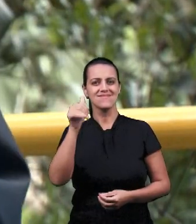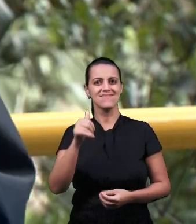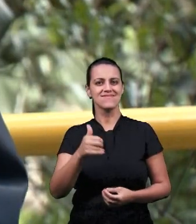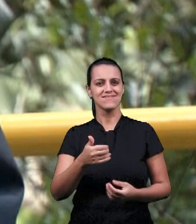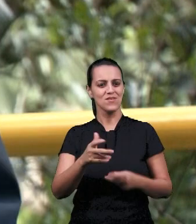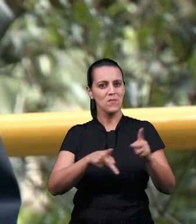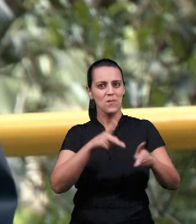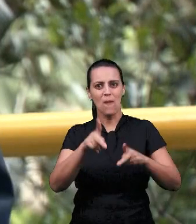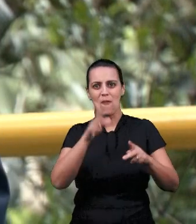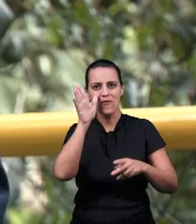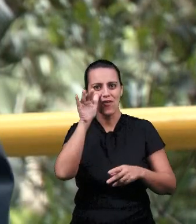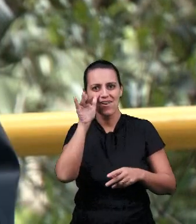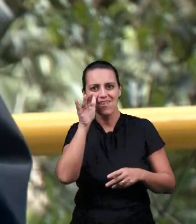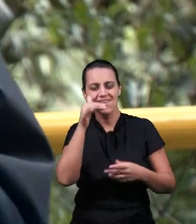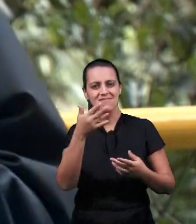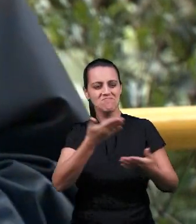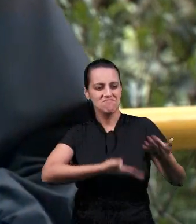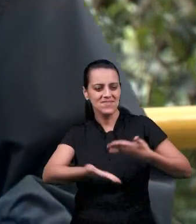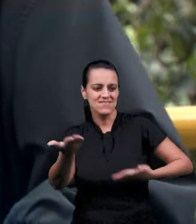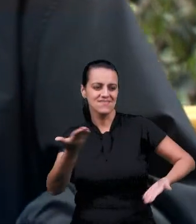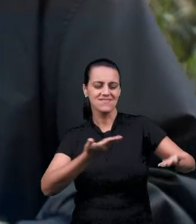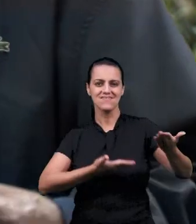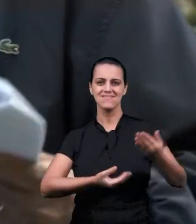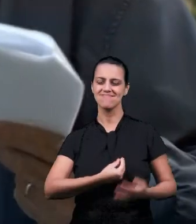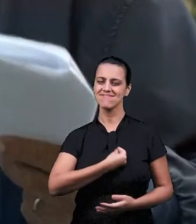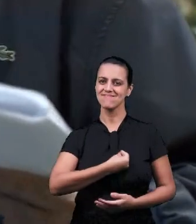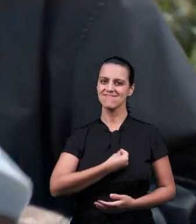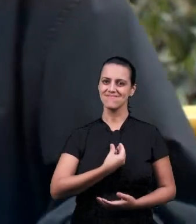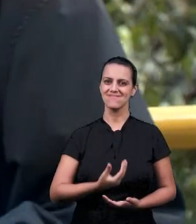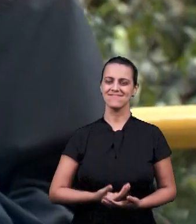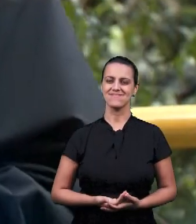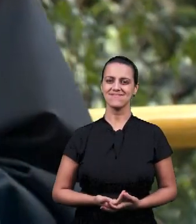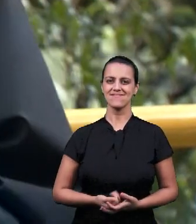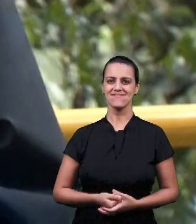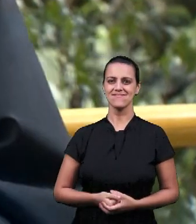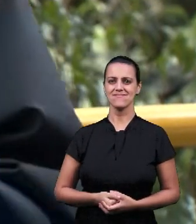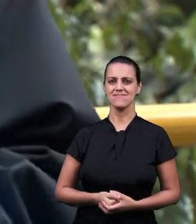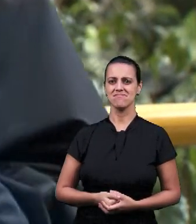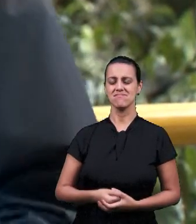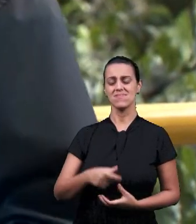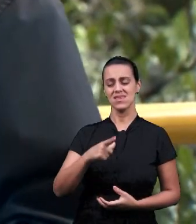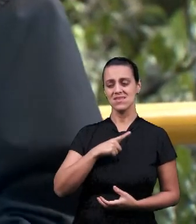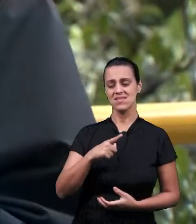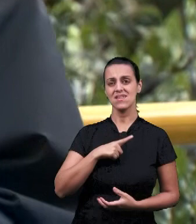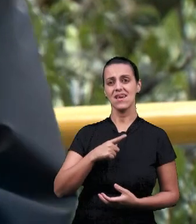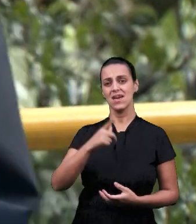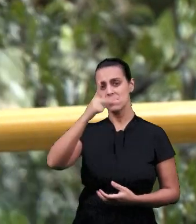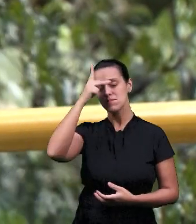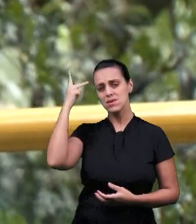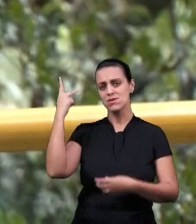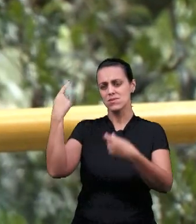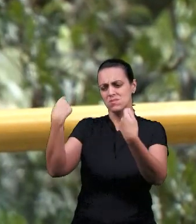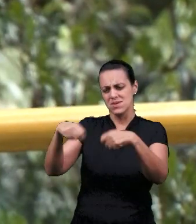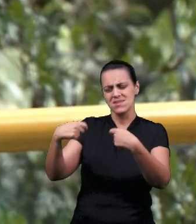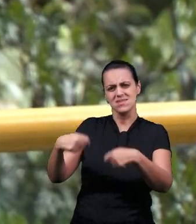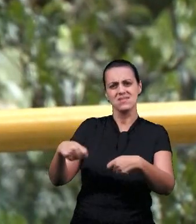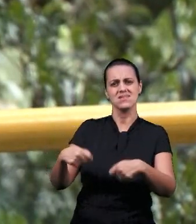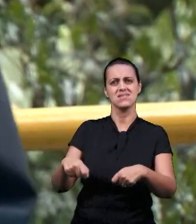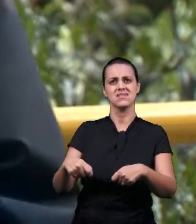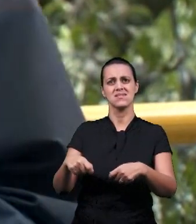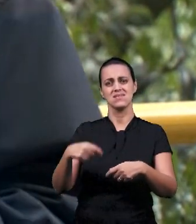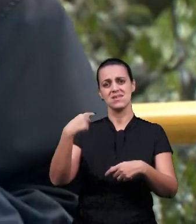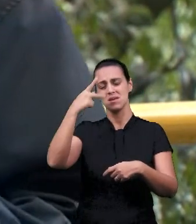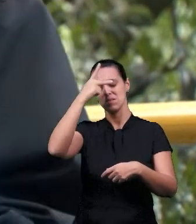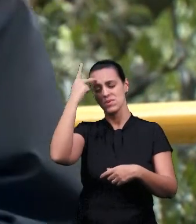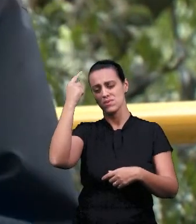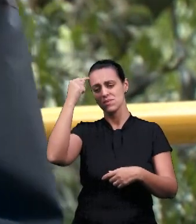a participação de tudo isso. Nós sabemos que existem alguns necessitados de outra forma, que pensam, querem, acham